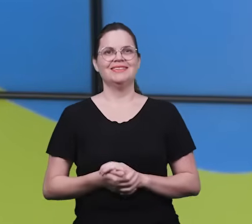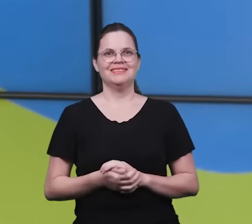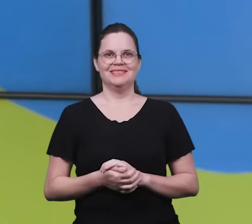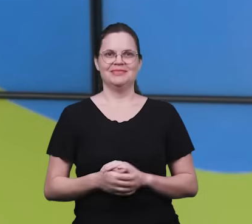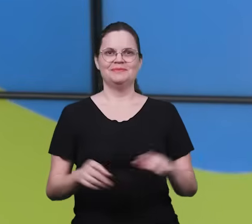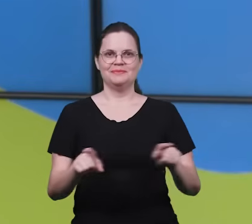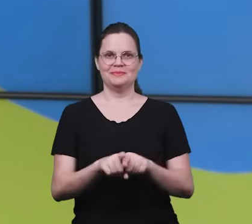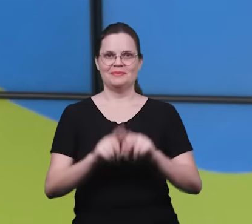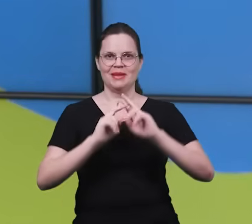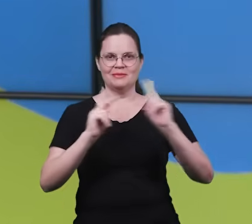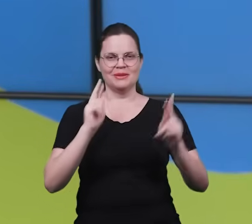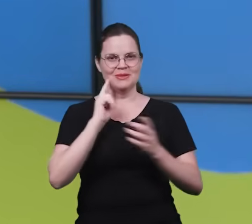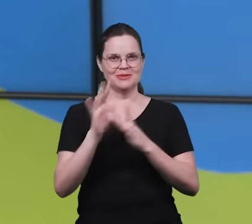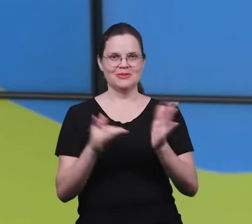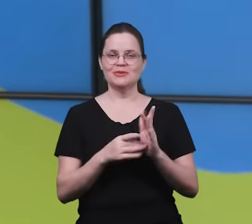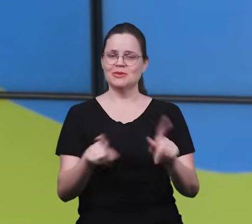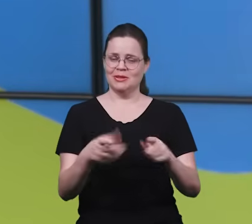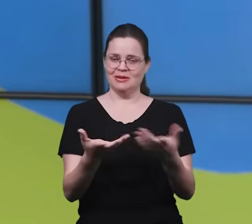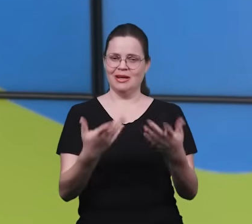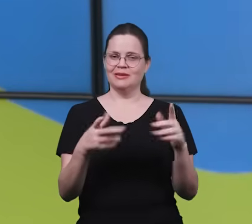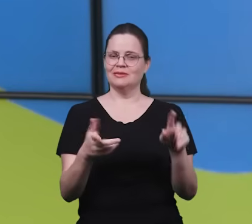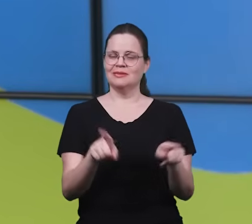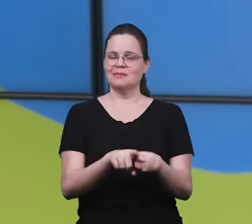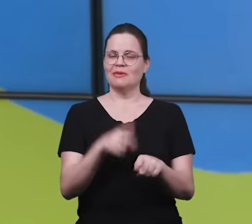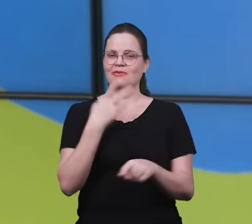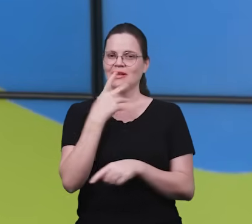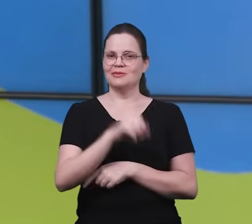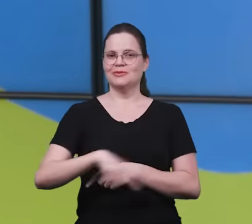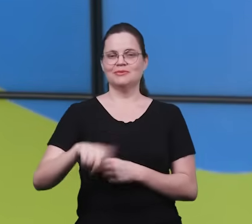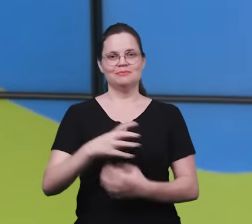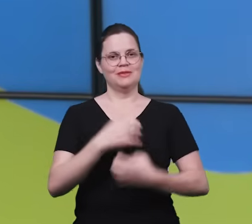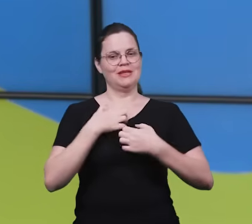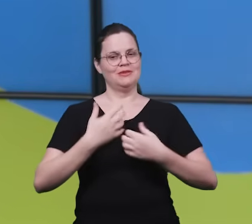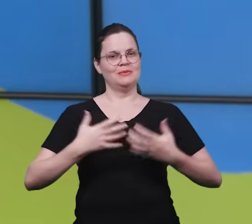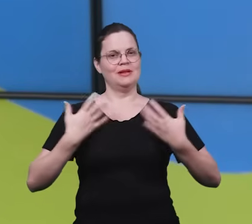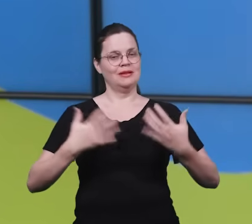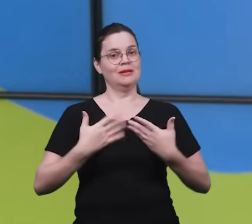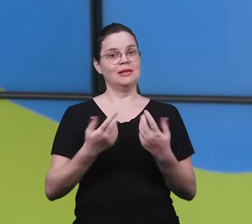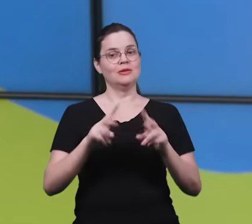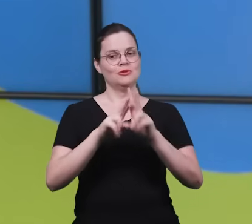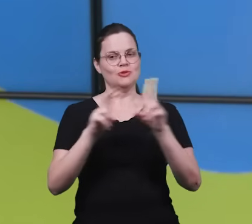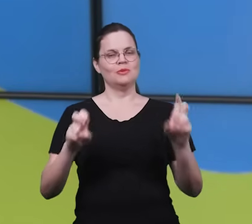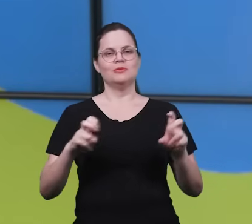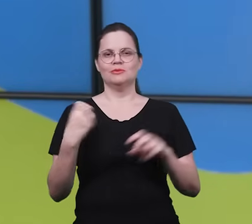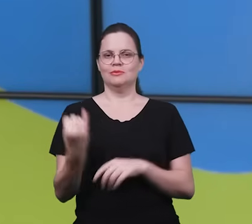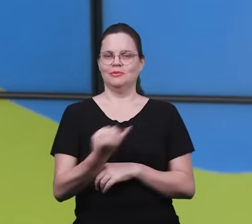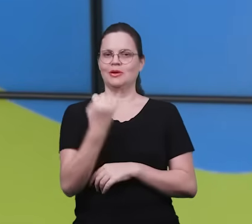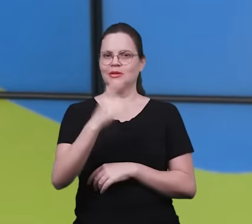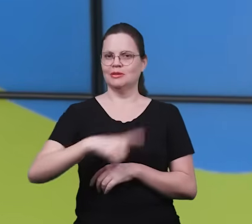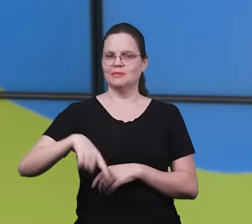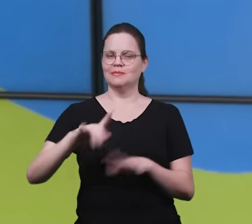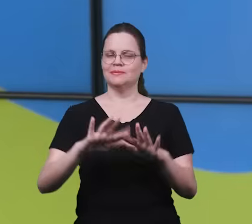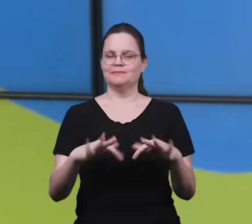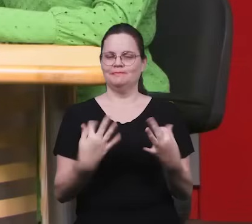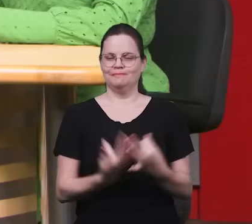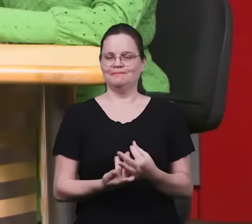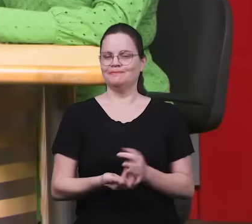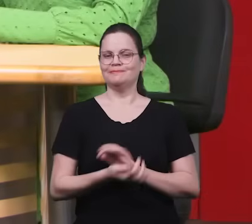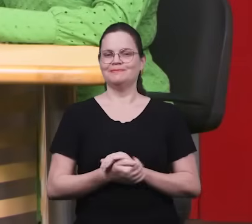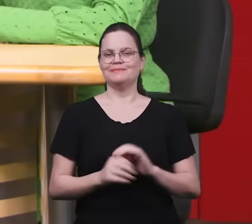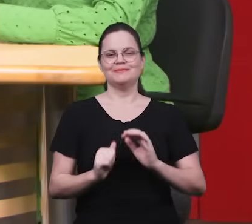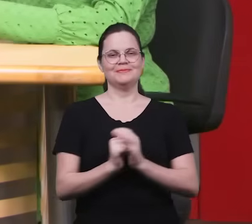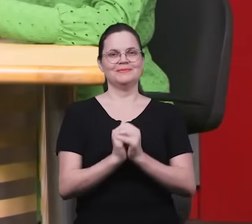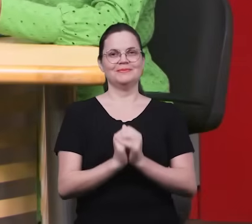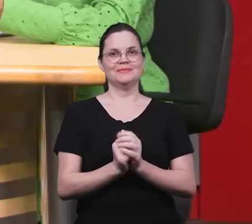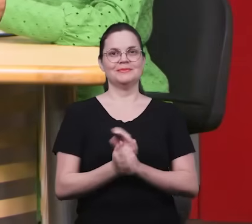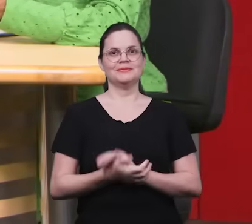Senhor. Quero registrar aqui uma alegria estar com as irmãs novamente para tratar desse assunto tão importante para as nossas famílias.